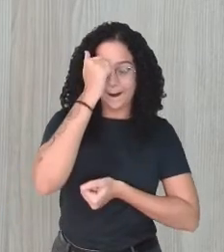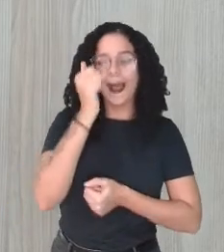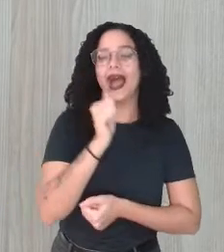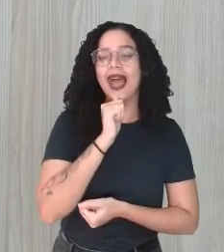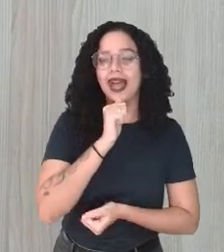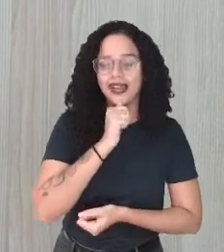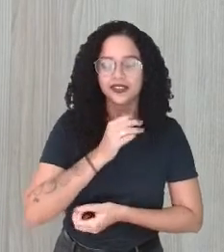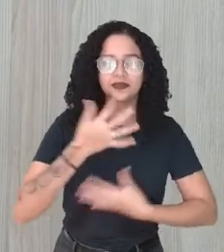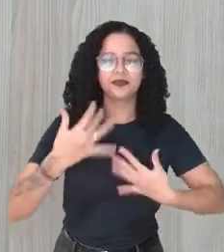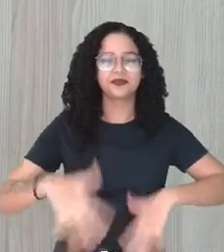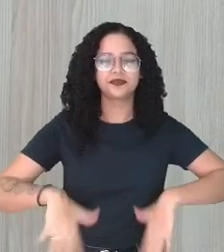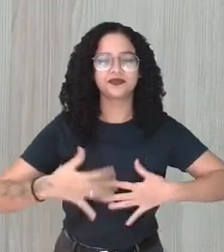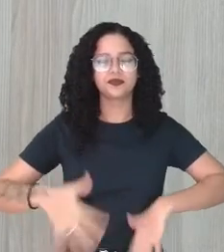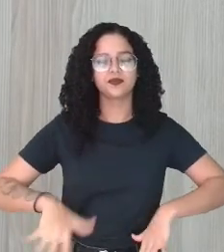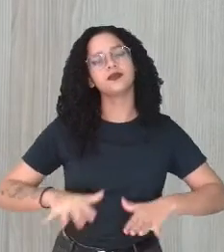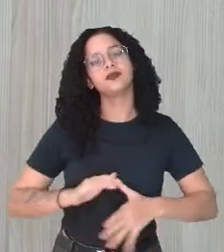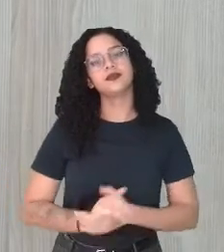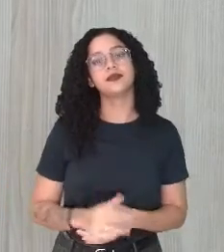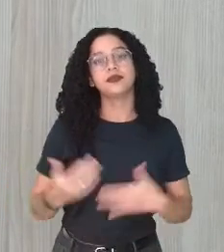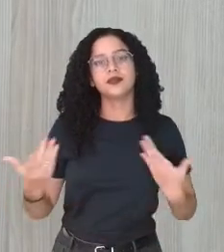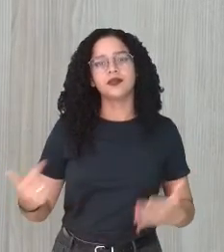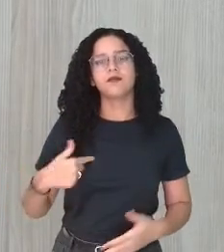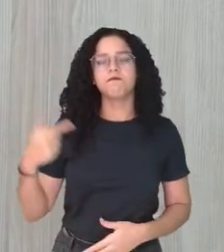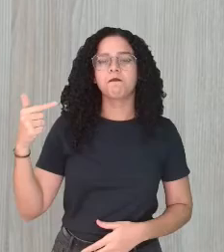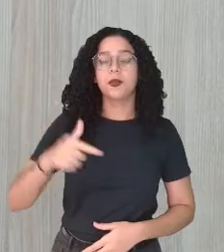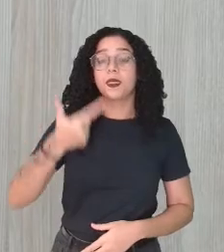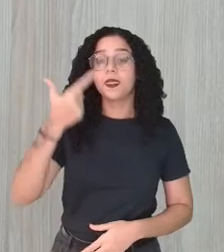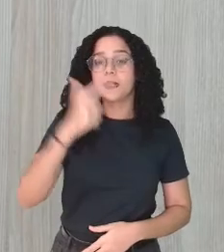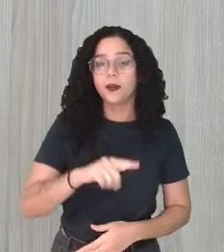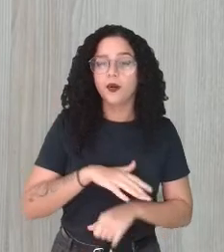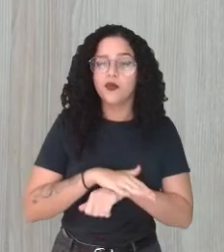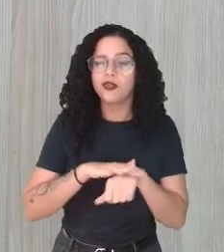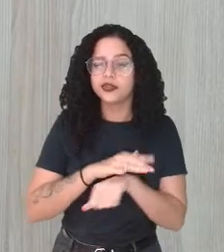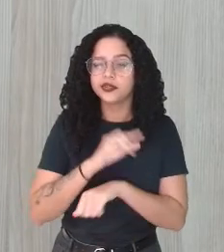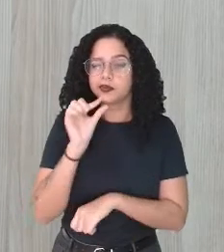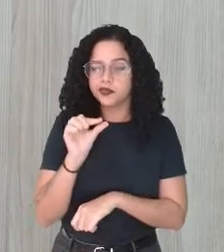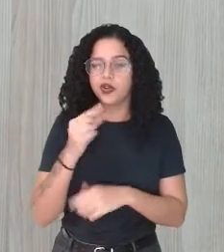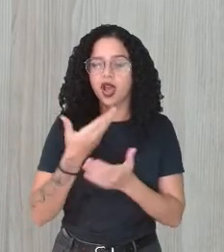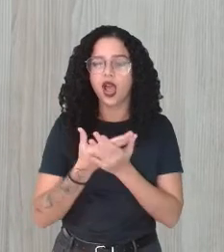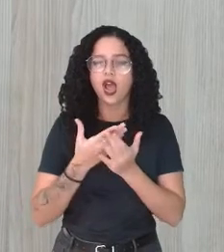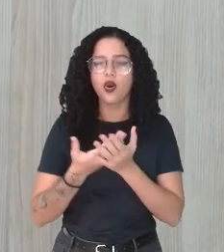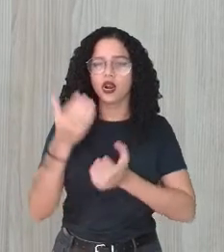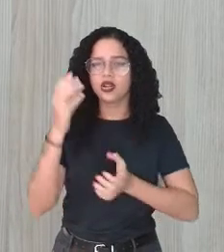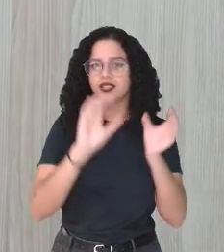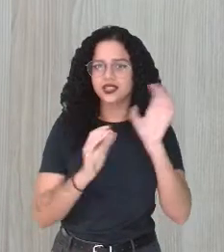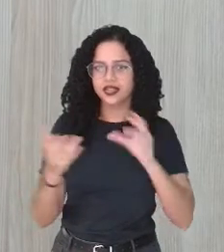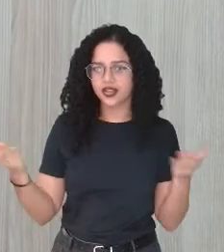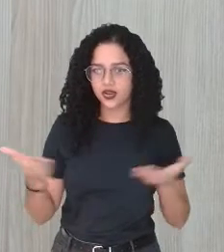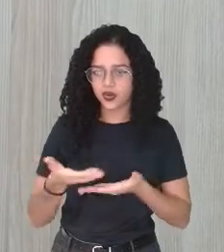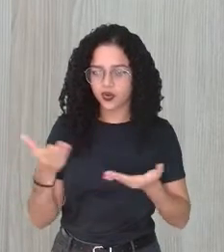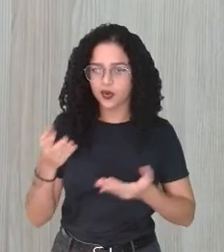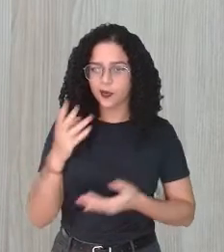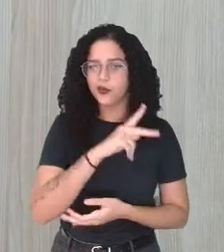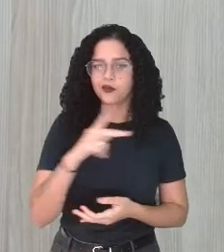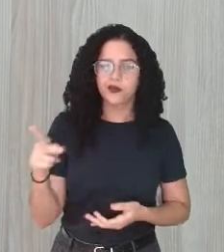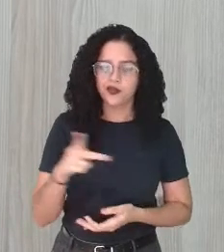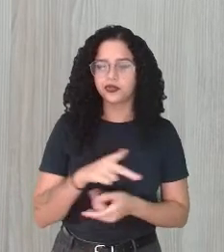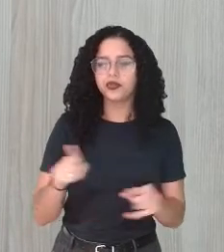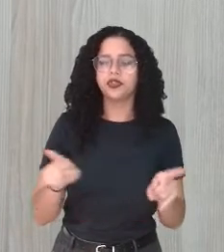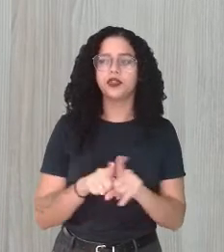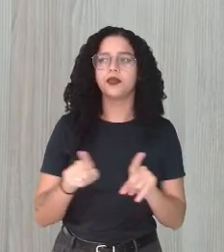né? Bom, gente, estou aqui, né, para a gente conversar um pouquinho na aula de ciências hoje, né, com essa professora